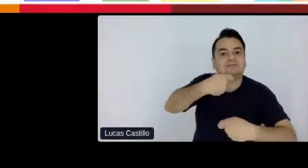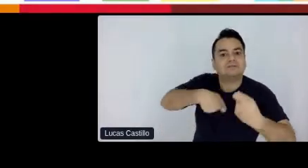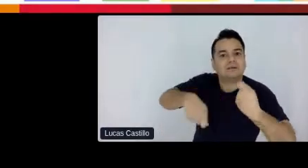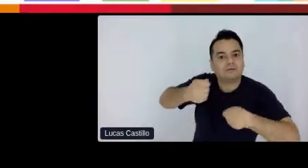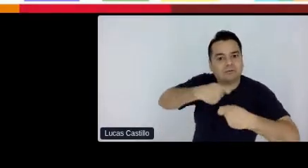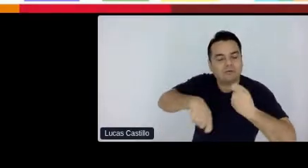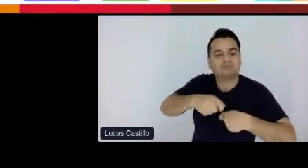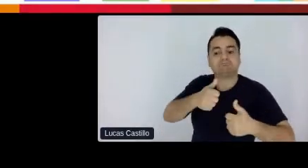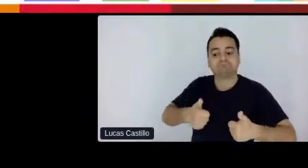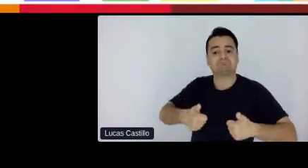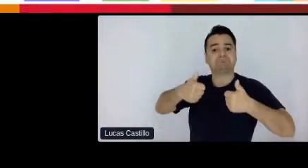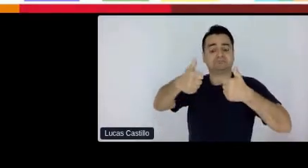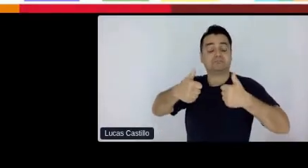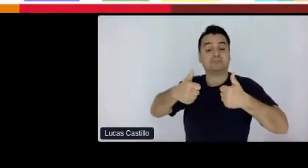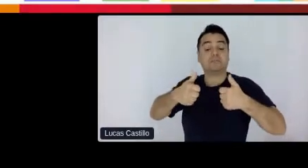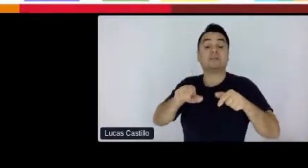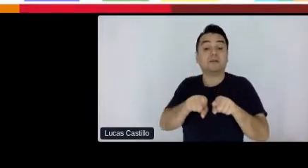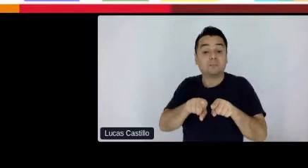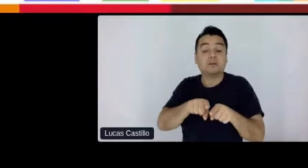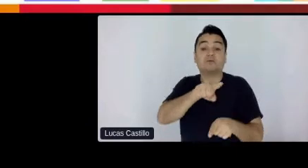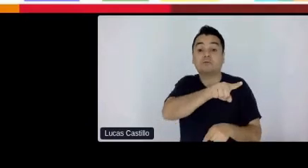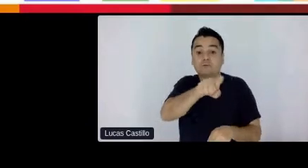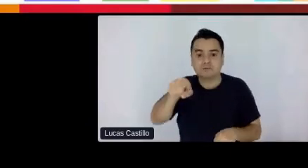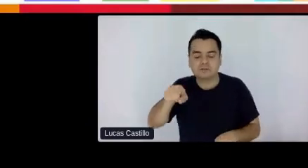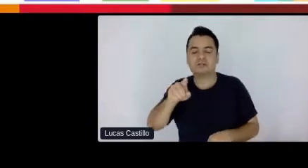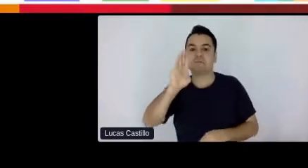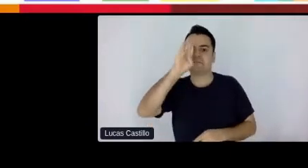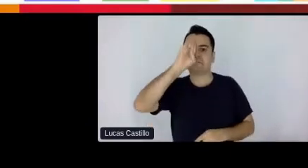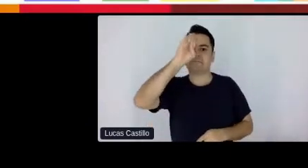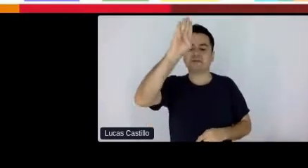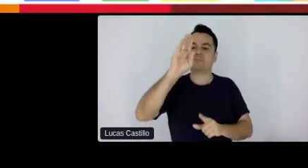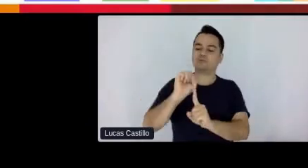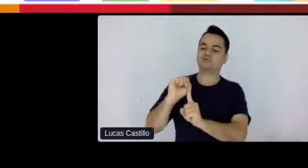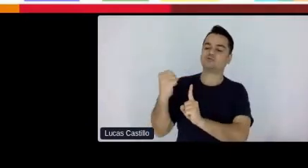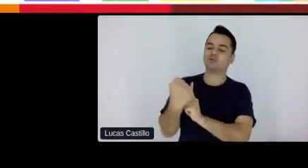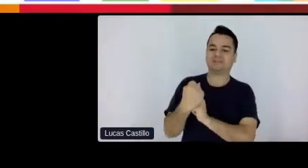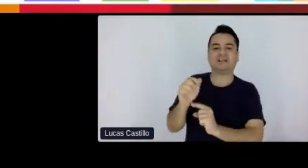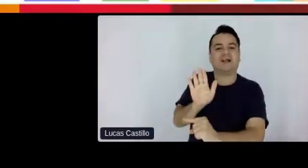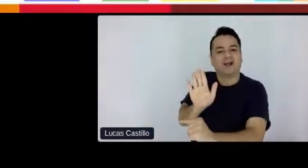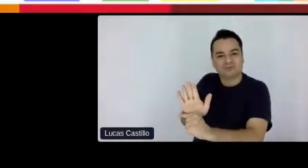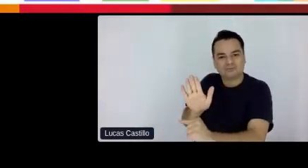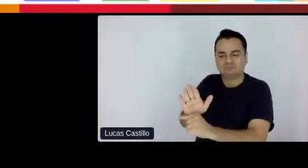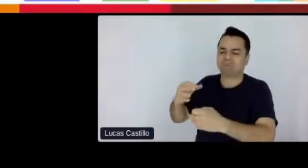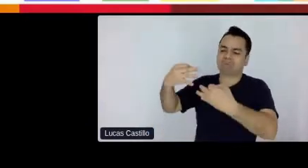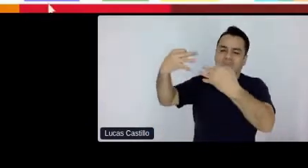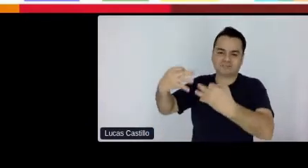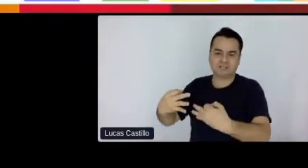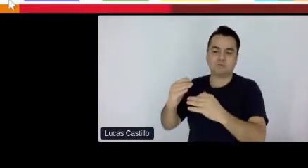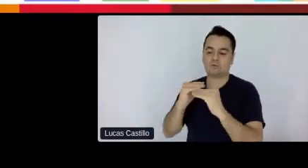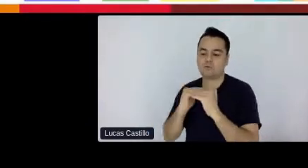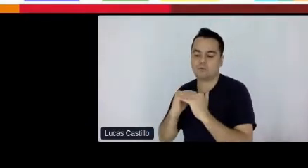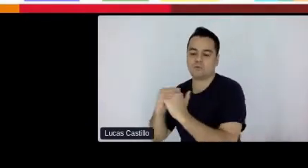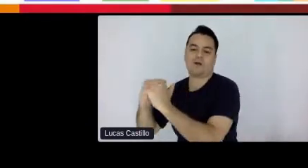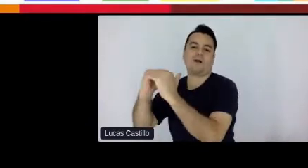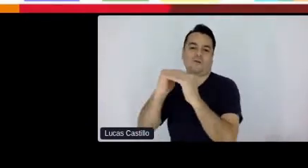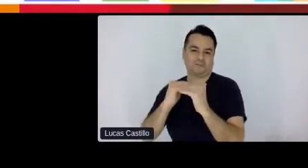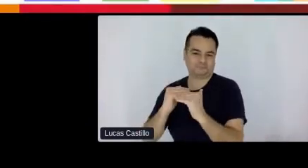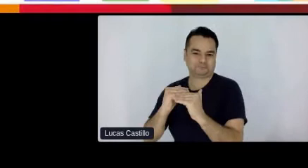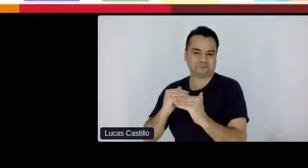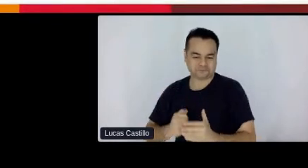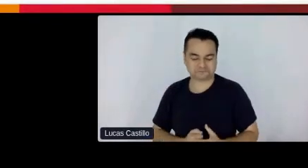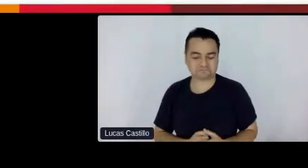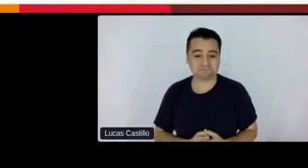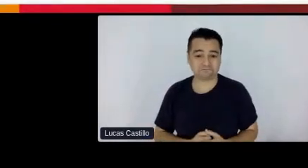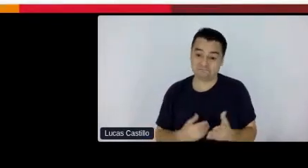de possibilitar sermos protagonistas na construção de uma sociedade mais justa e mais igualitária. Aqui, pessoal, para